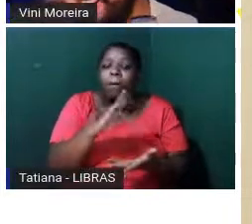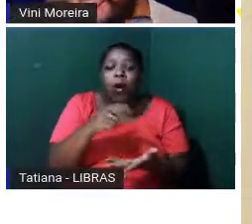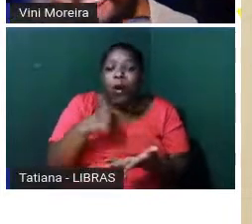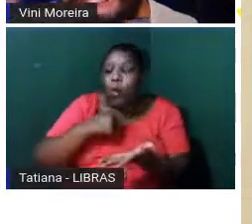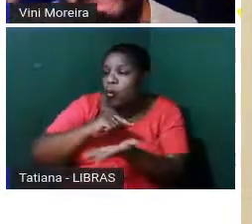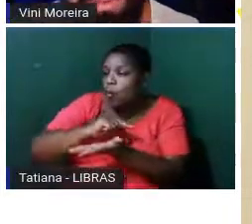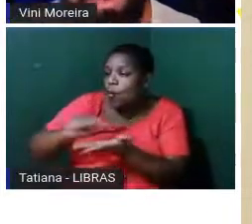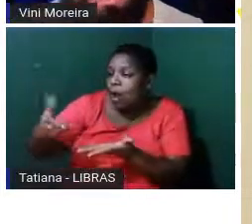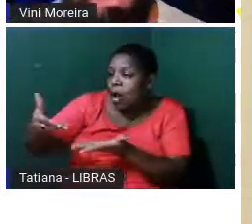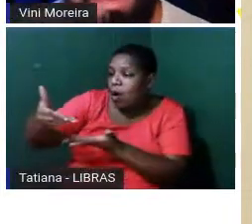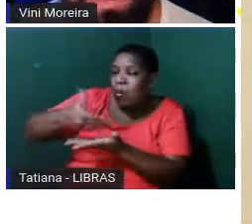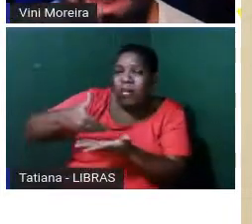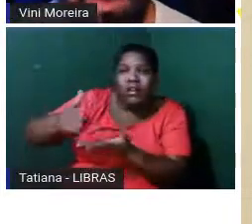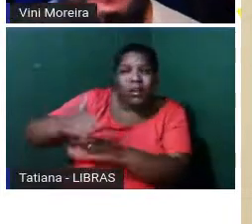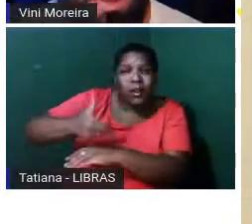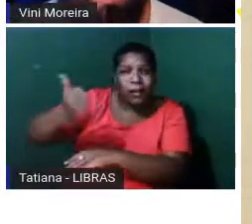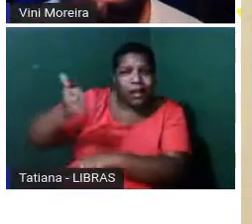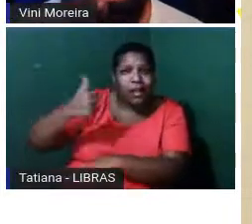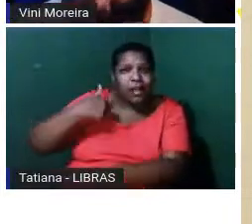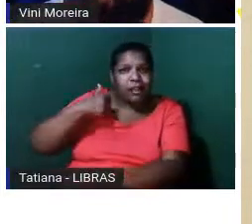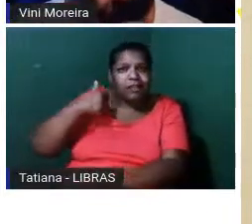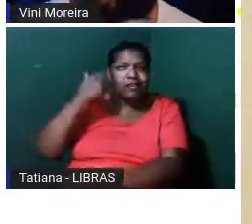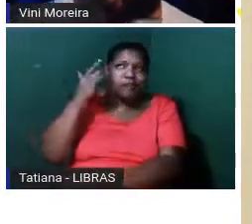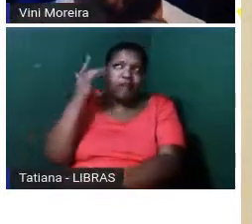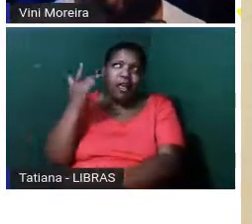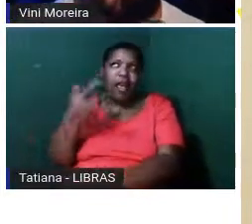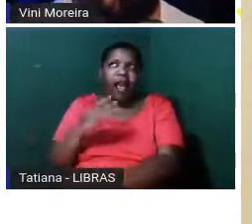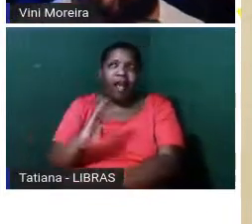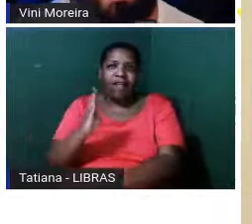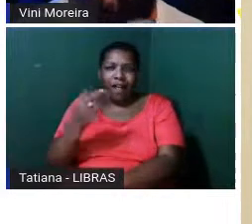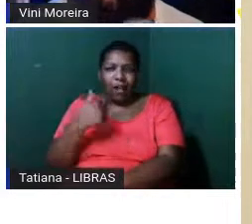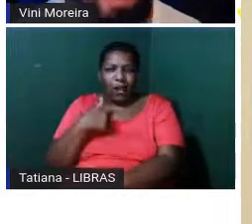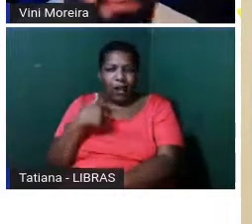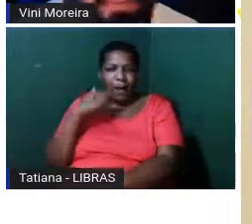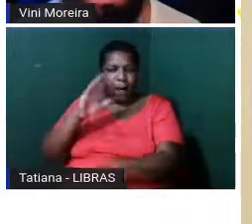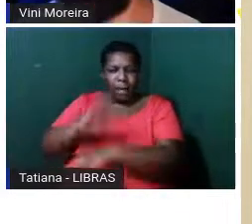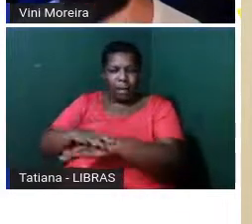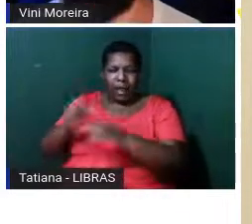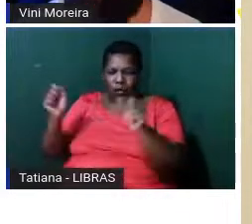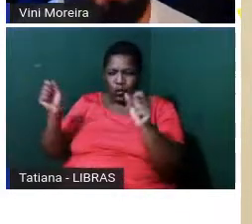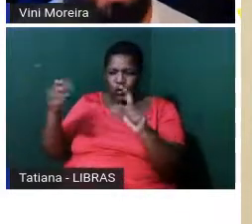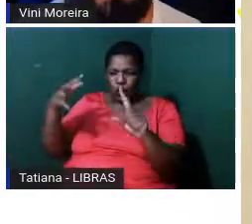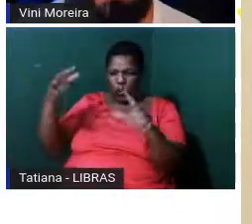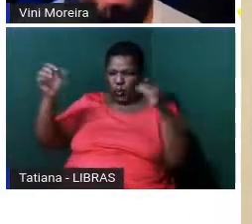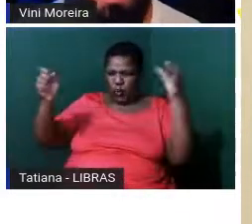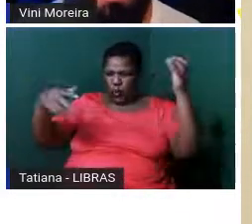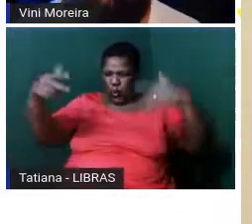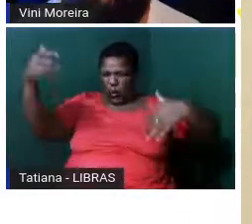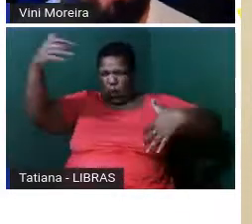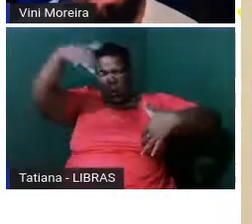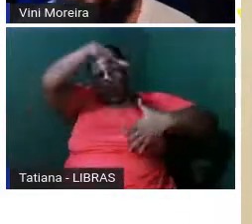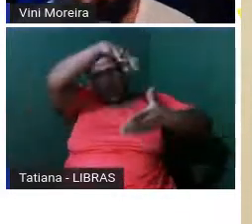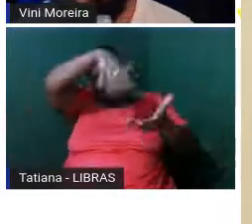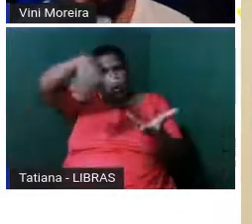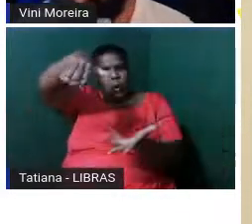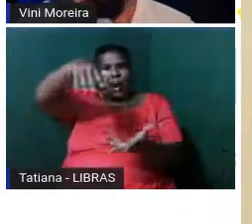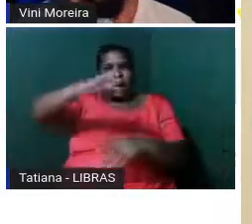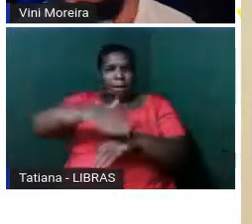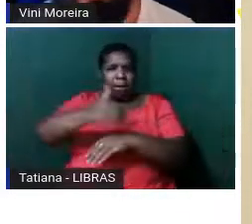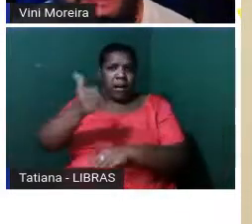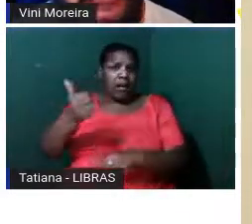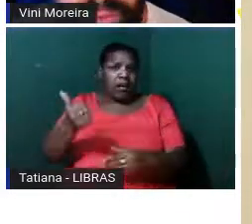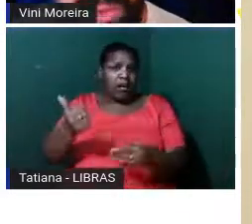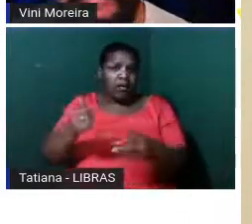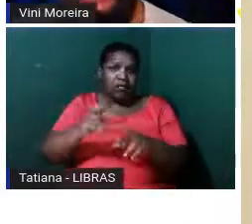gente tem essa falsa concepção de um mais efeito mais coisa em cima melhor